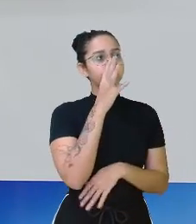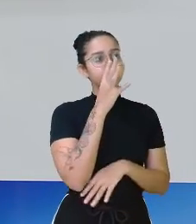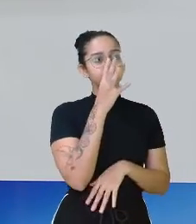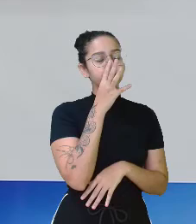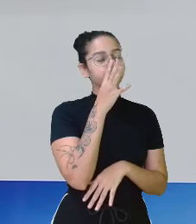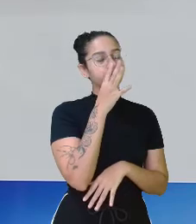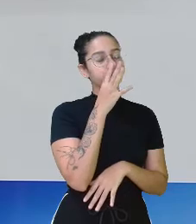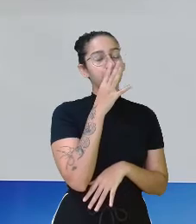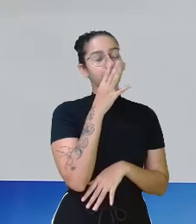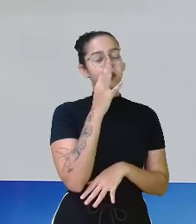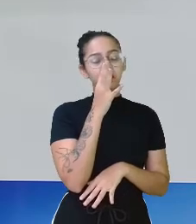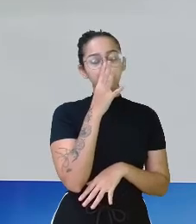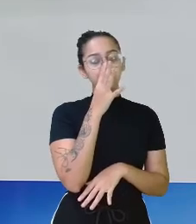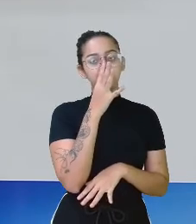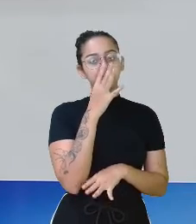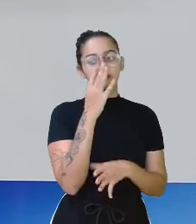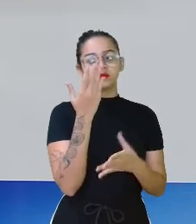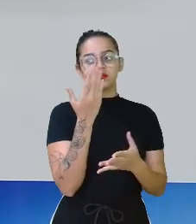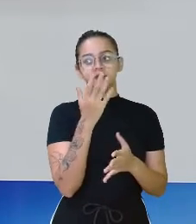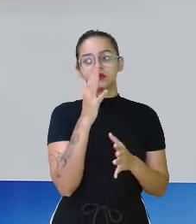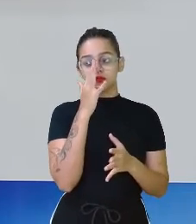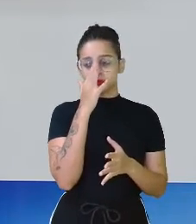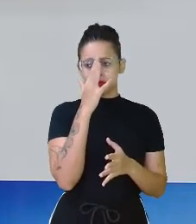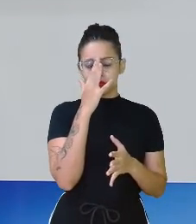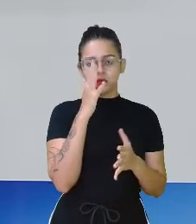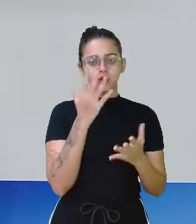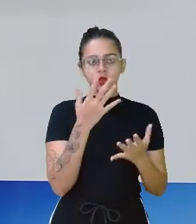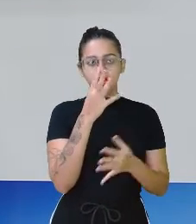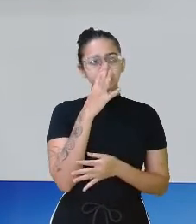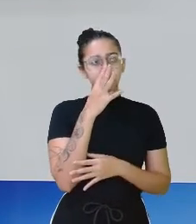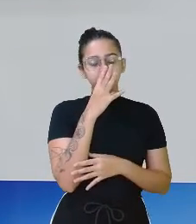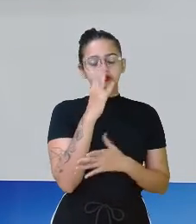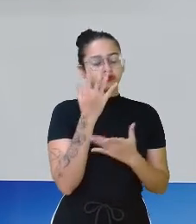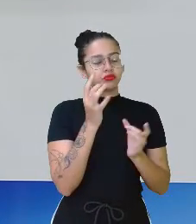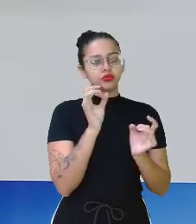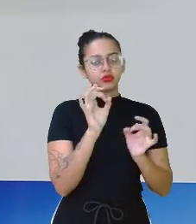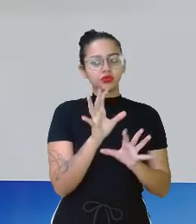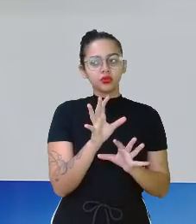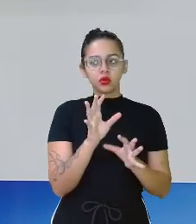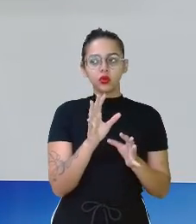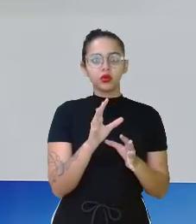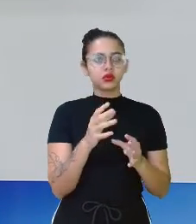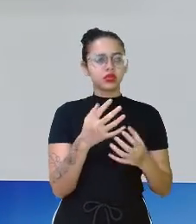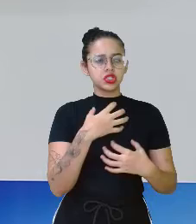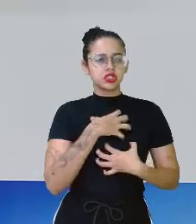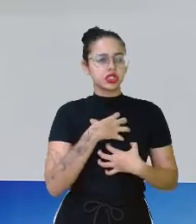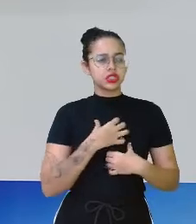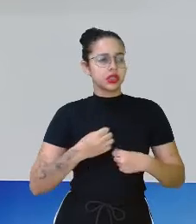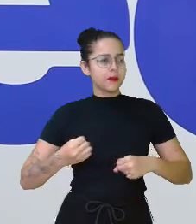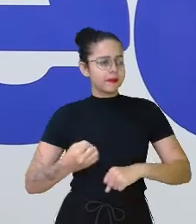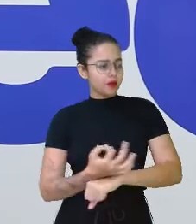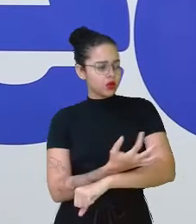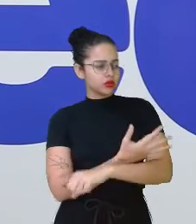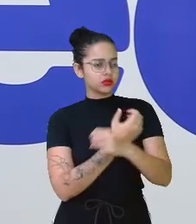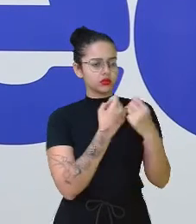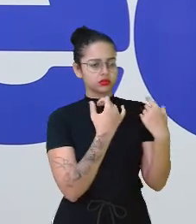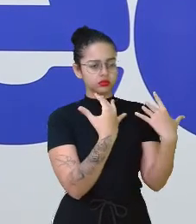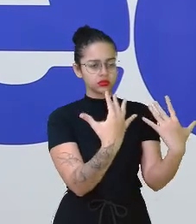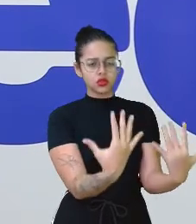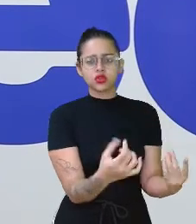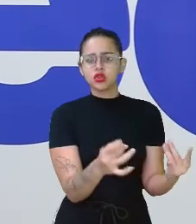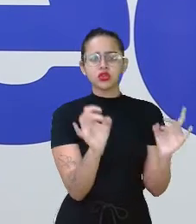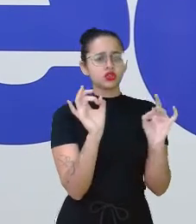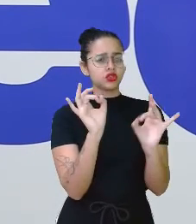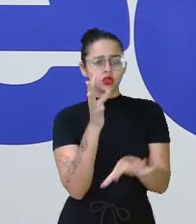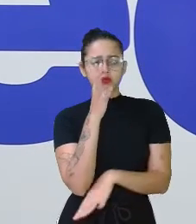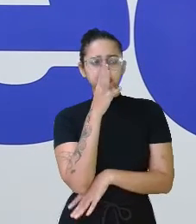via e entrava ali, imergia, né, Gina? Na emoção do espetáculo. Isso, só contemplação,